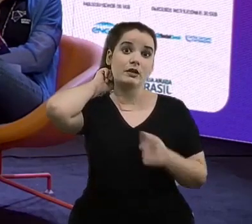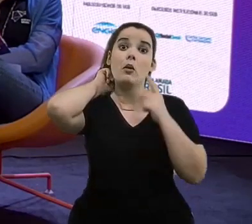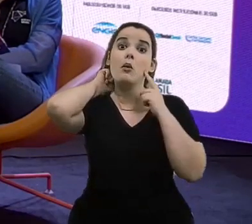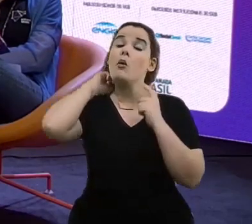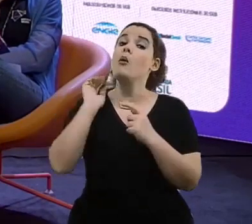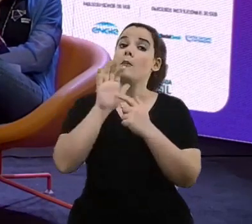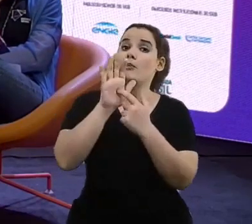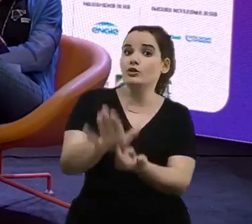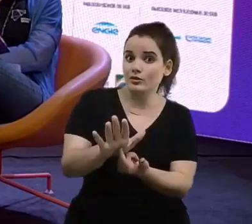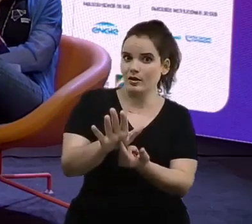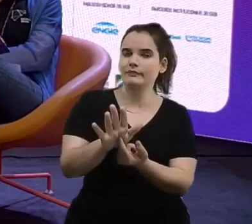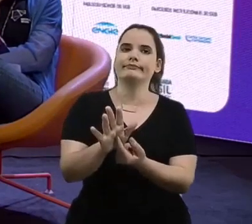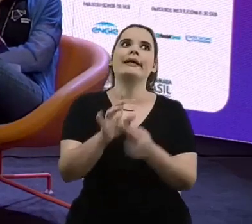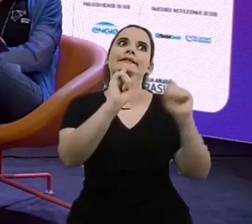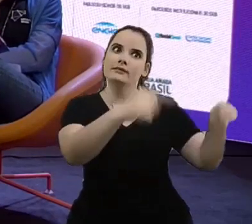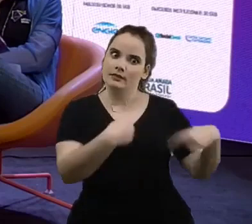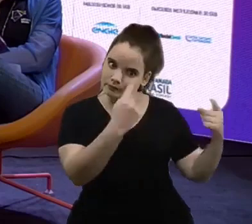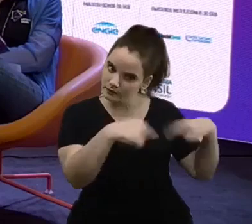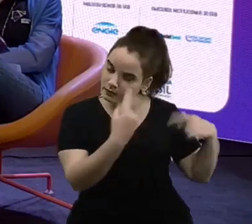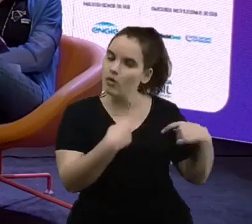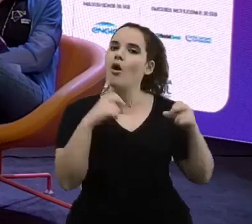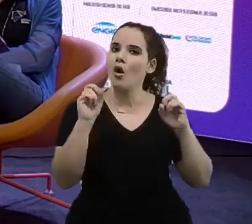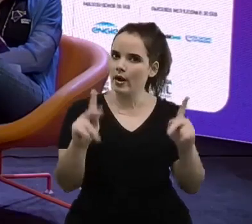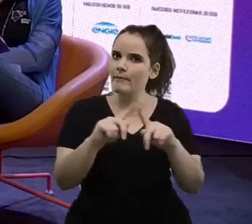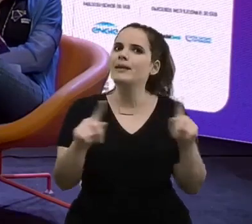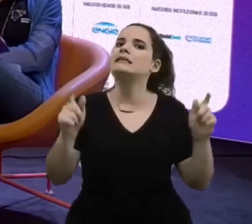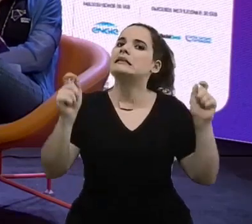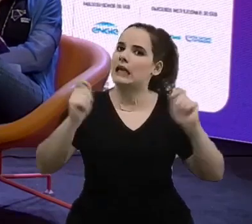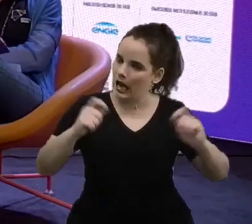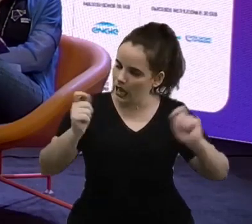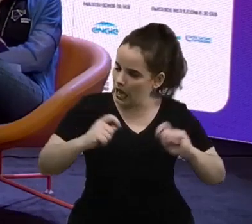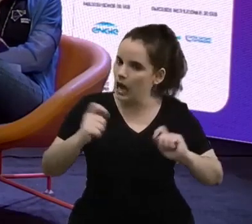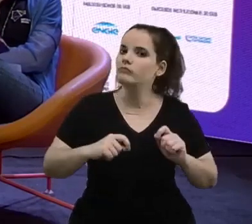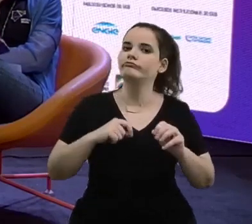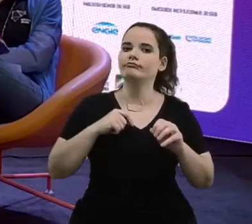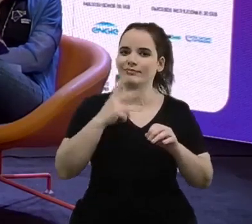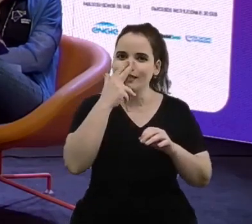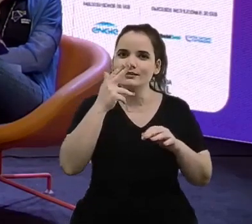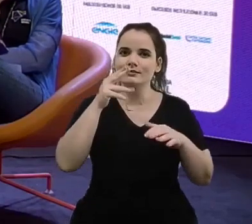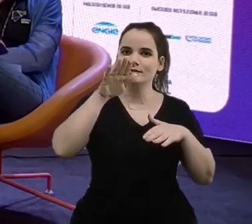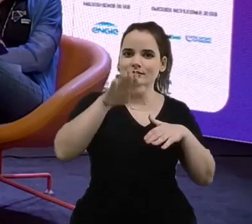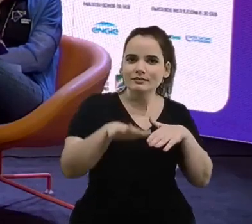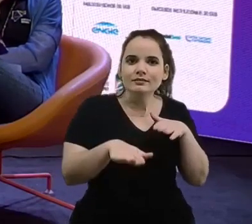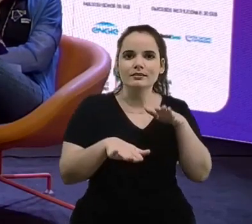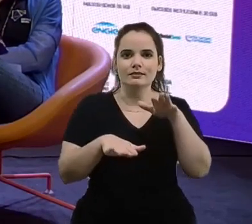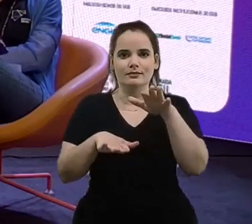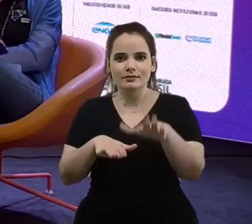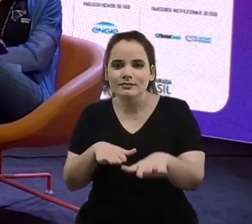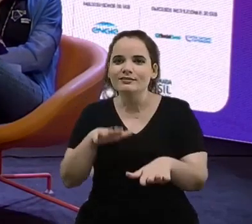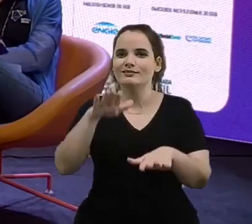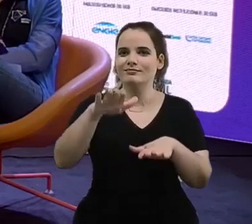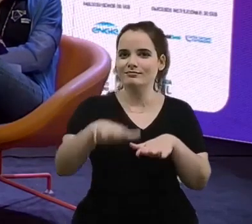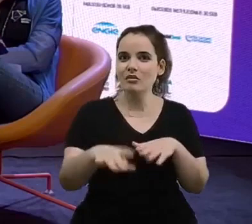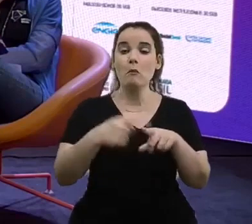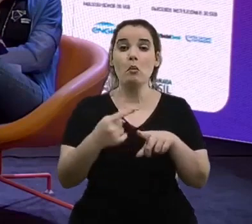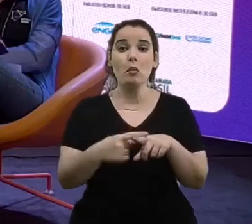ele traz um conjunto de indicadores, que são os indicadores que a gente hoje considera importantes para o monitoramento